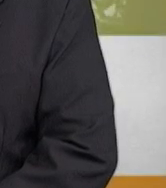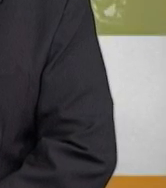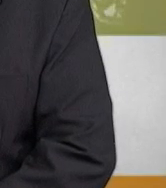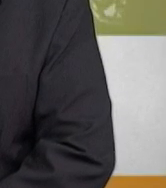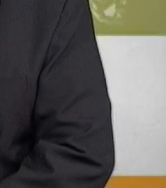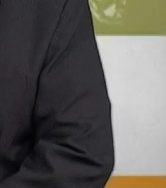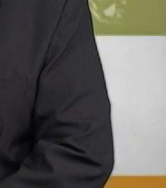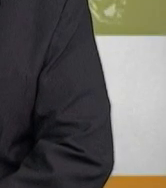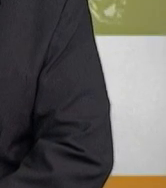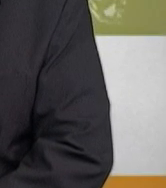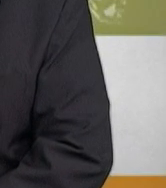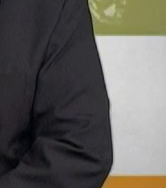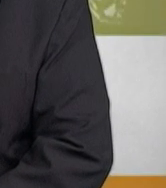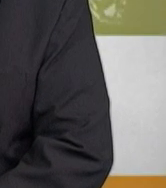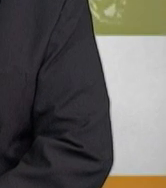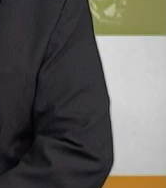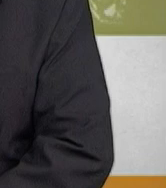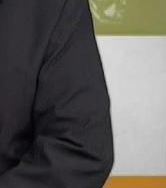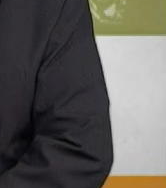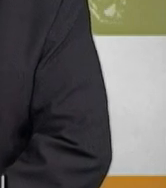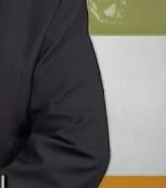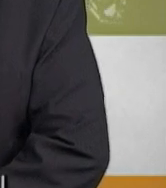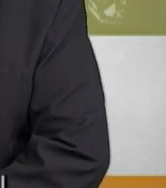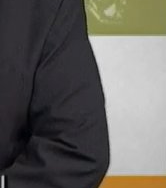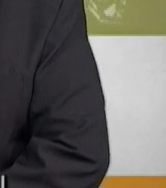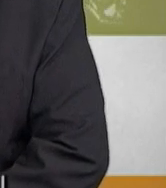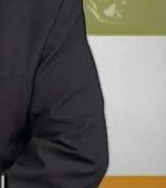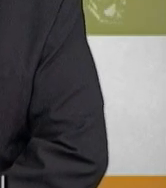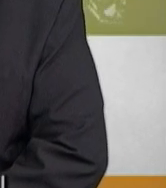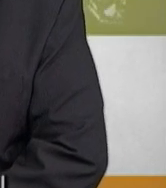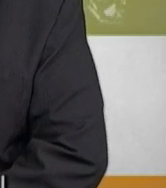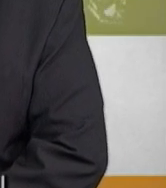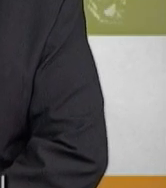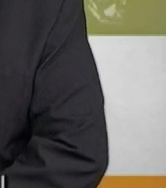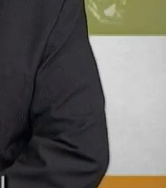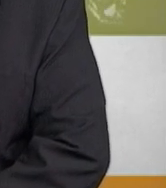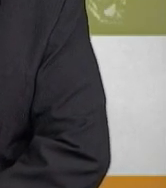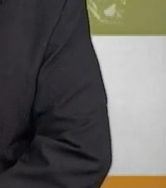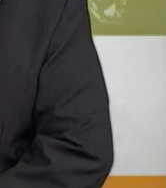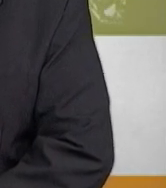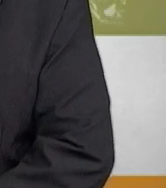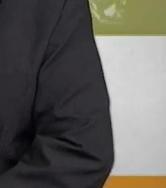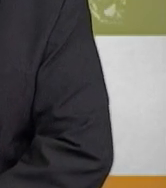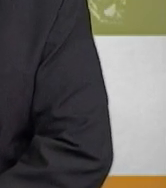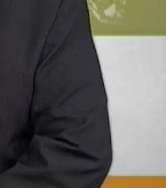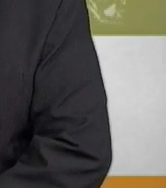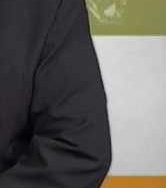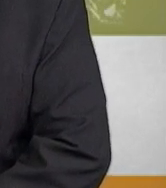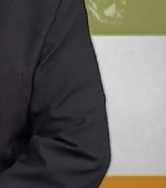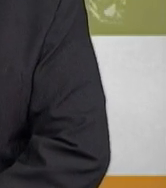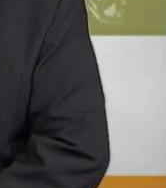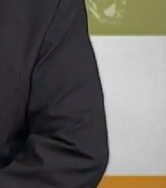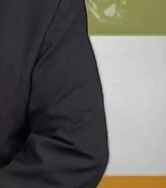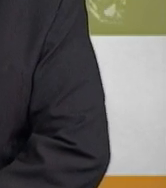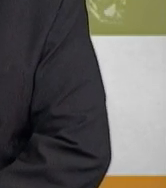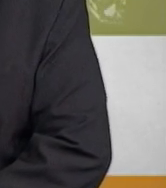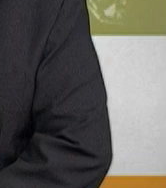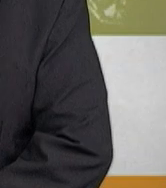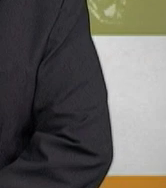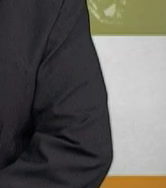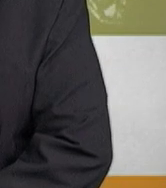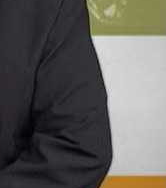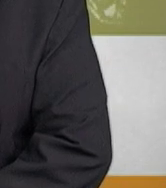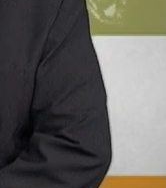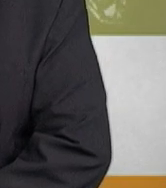Você assistiu à reapresentação do seminário Diálogos entre Sociedade Civil e Governos, no Fórum Social Temático em Porto